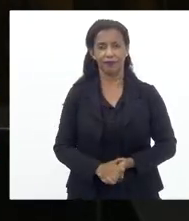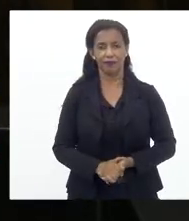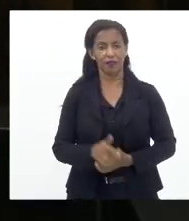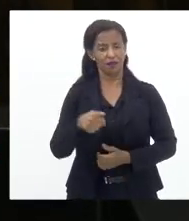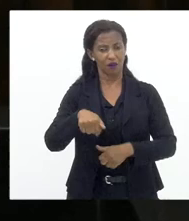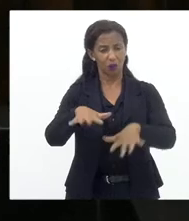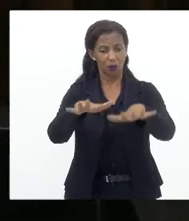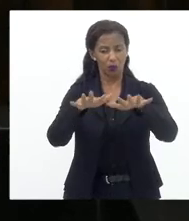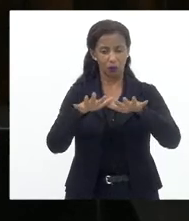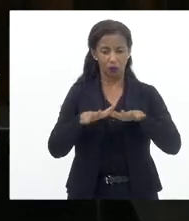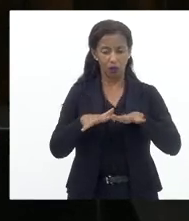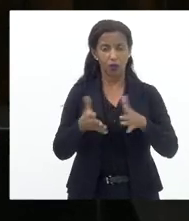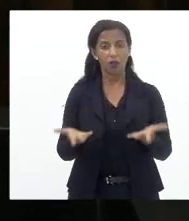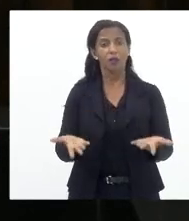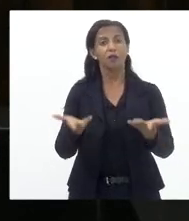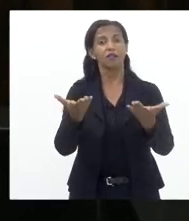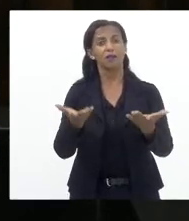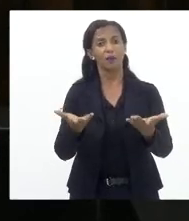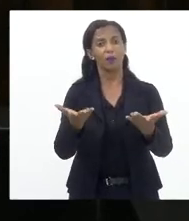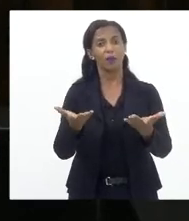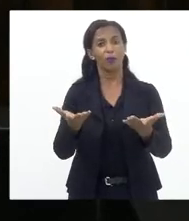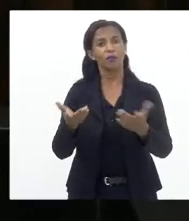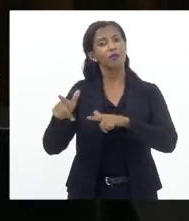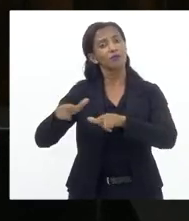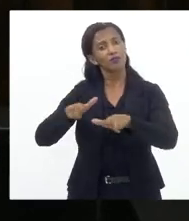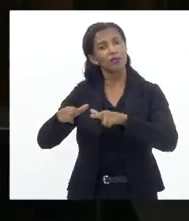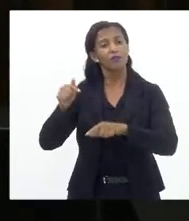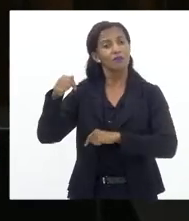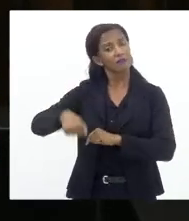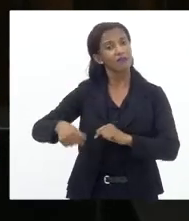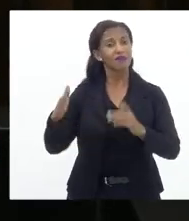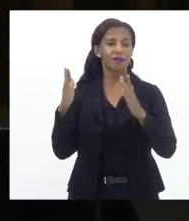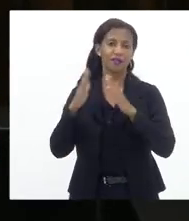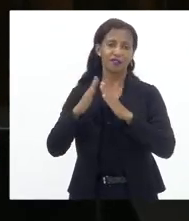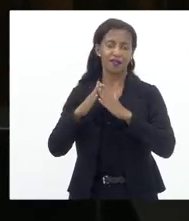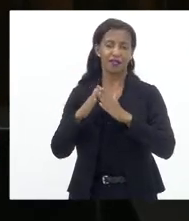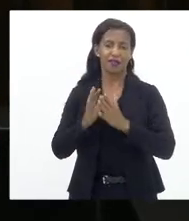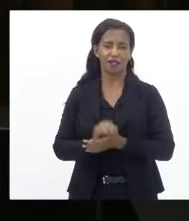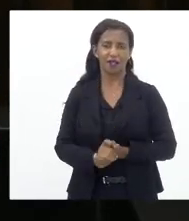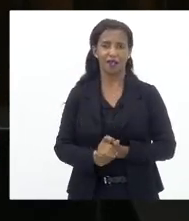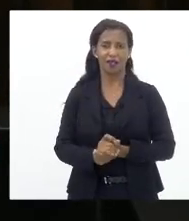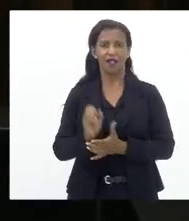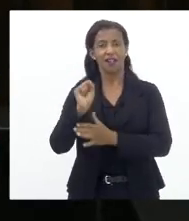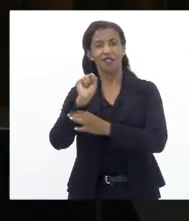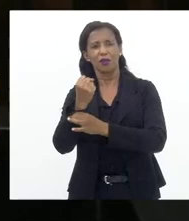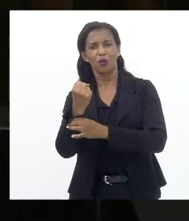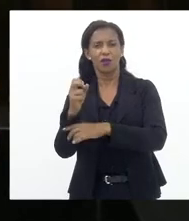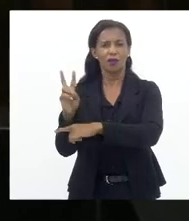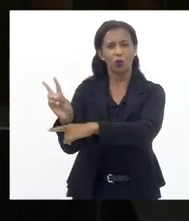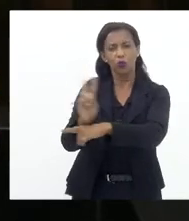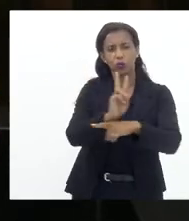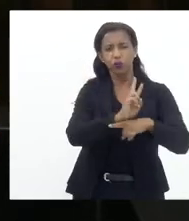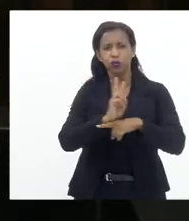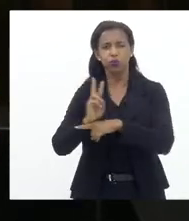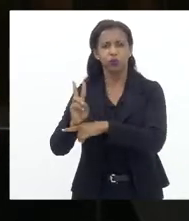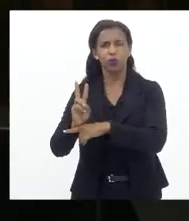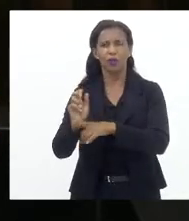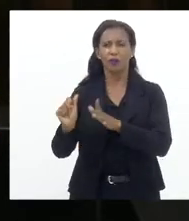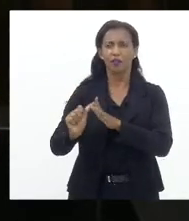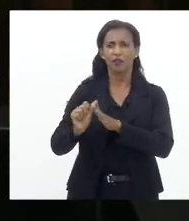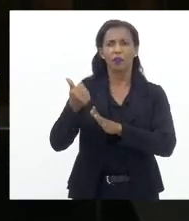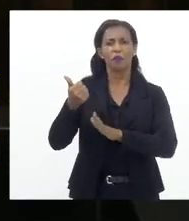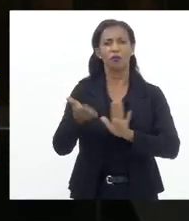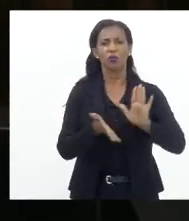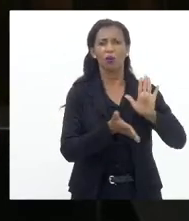desse plenário ou se dá por conta da Excelência dos Servidores dessa casa a o corpo de segurança dessa casa que desde o primeiro